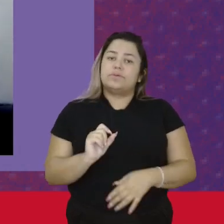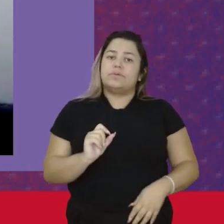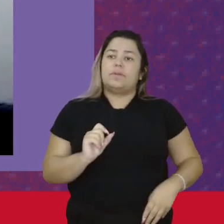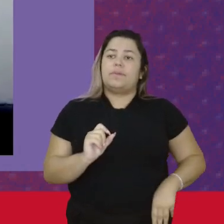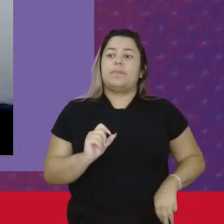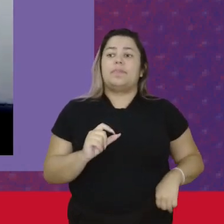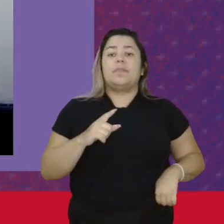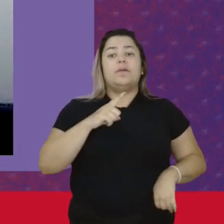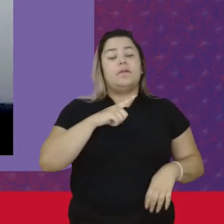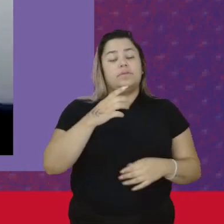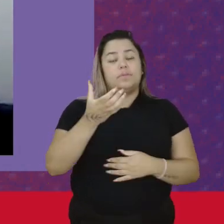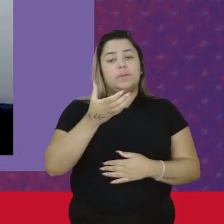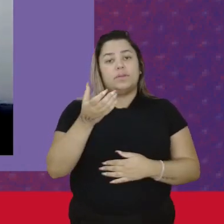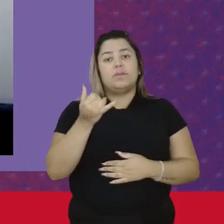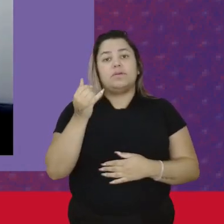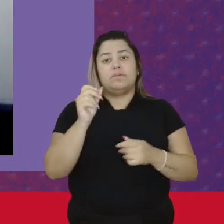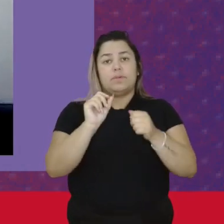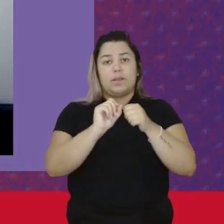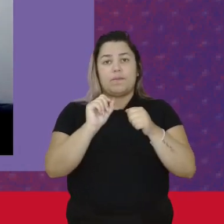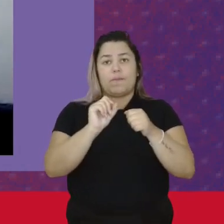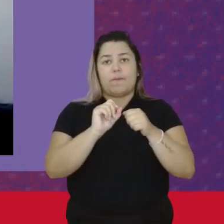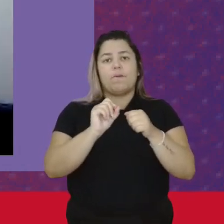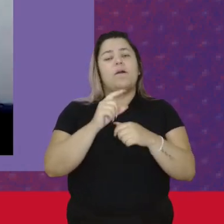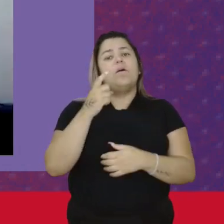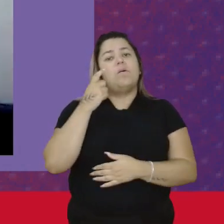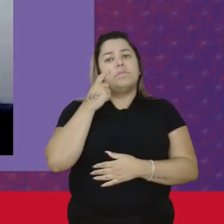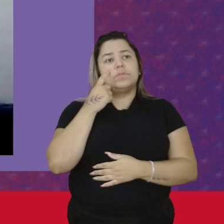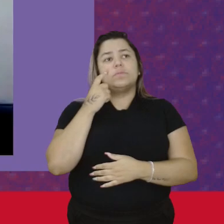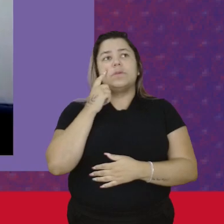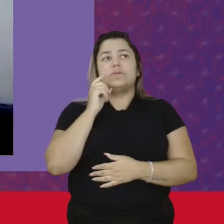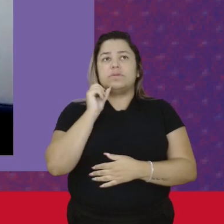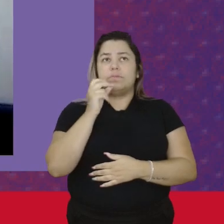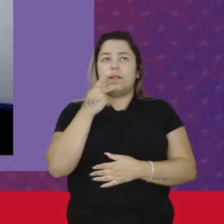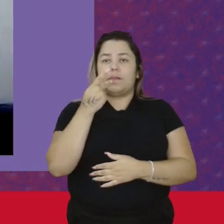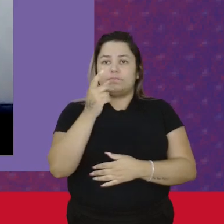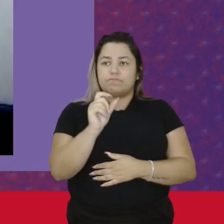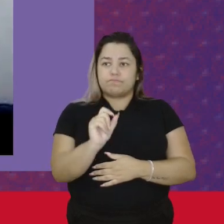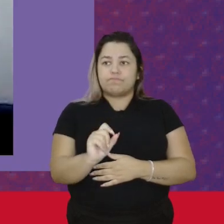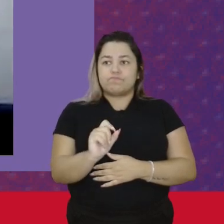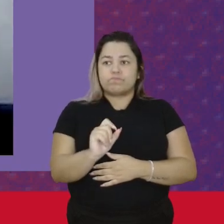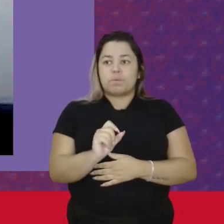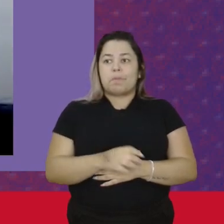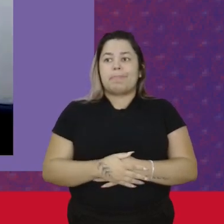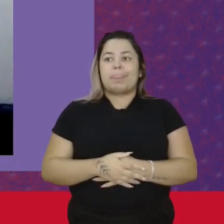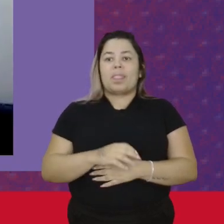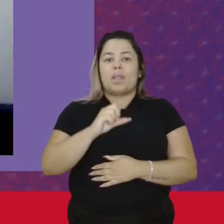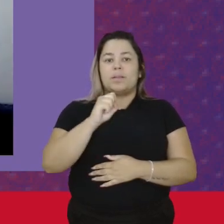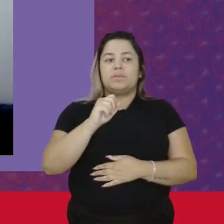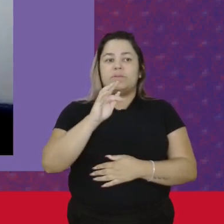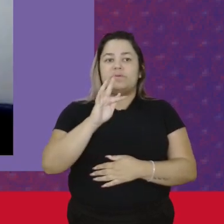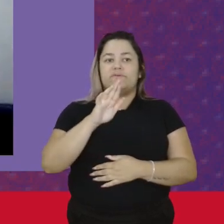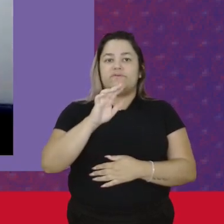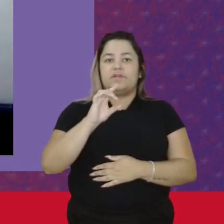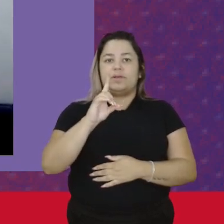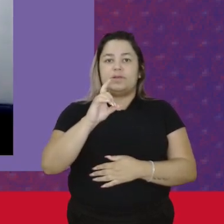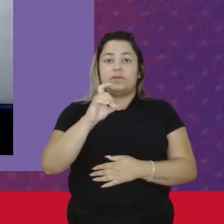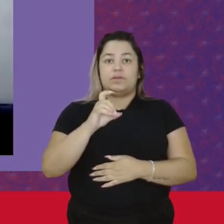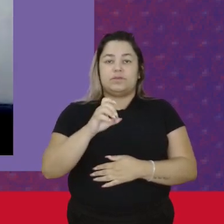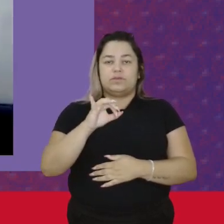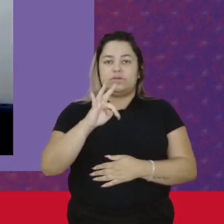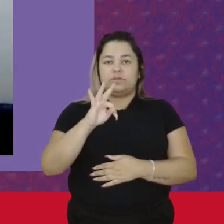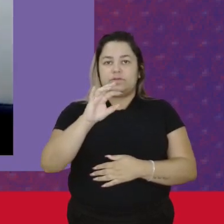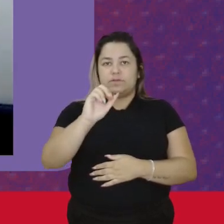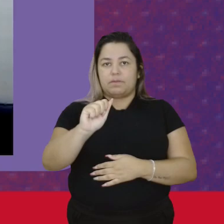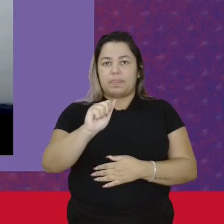eu também queria fazer uma observação em relação as sufragistas, eu não sei se a Melinha concorda